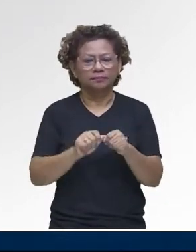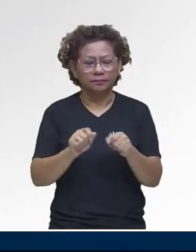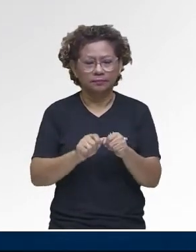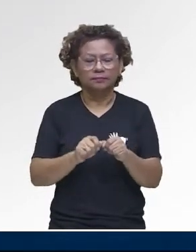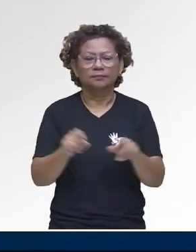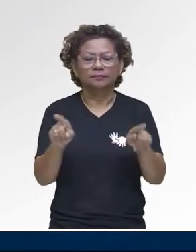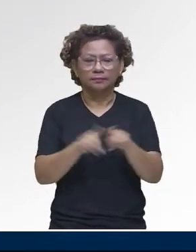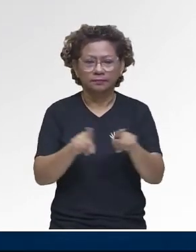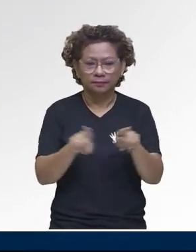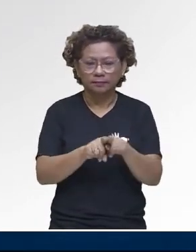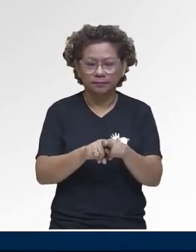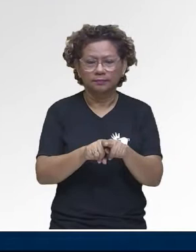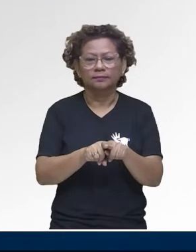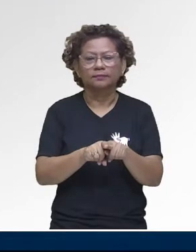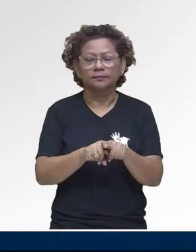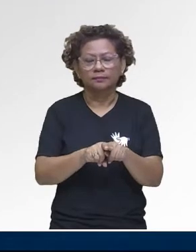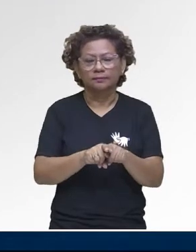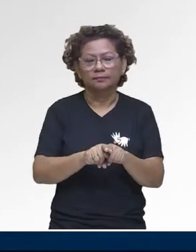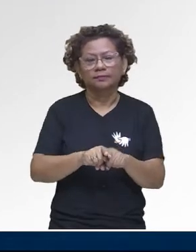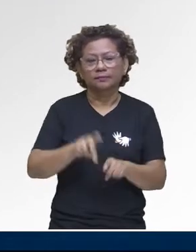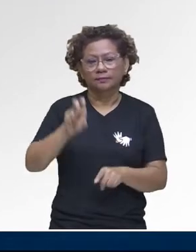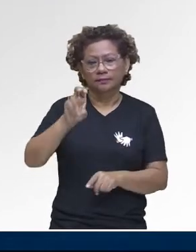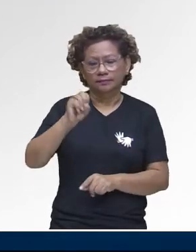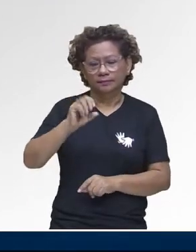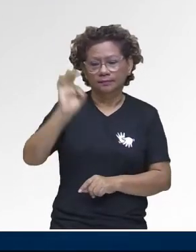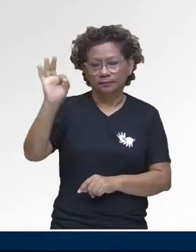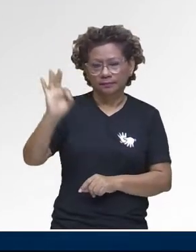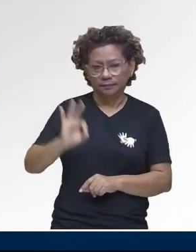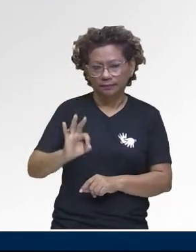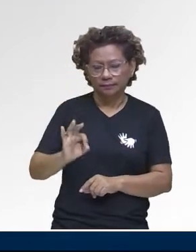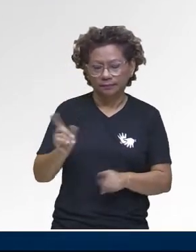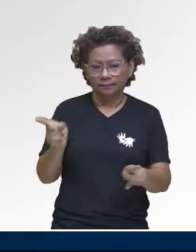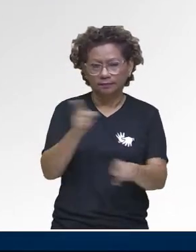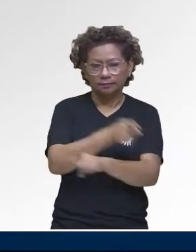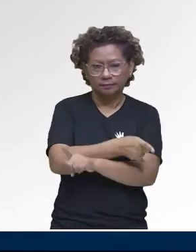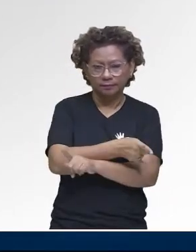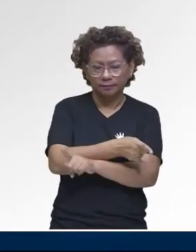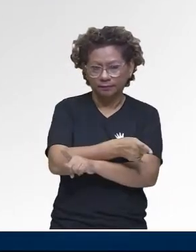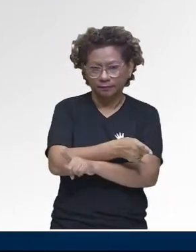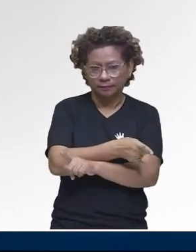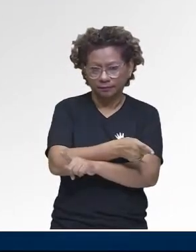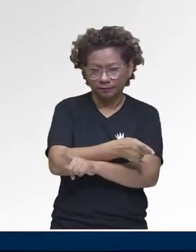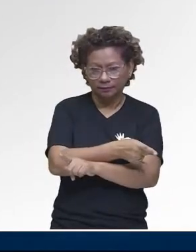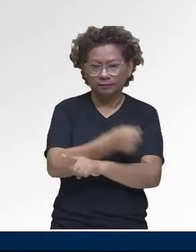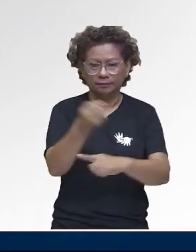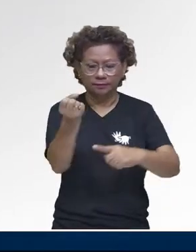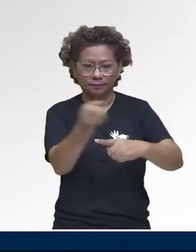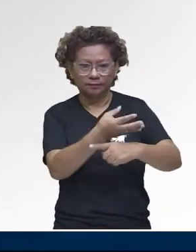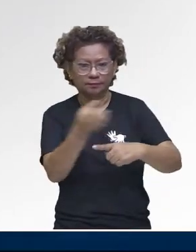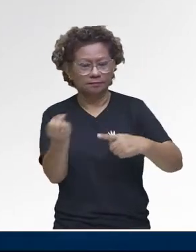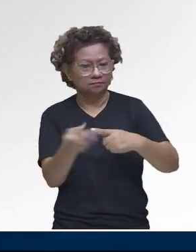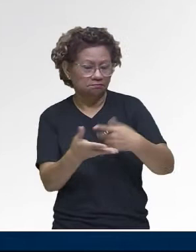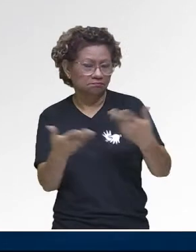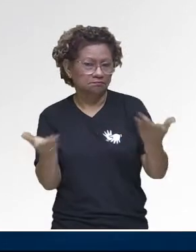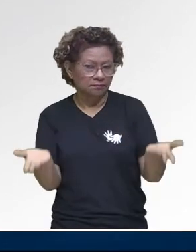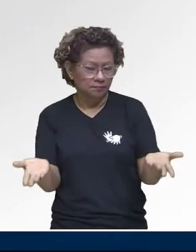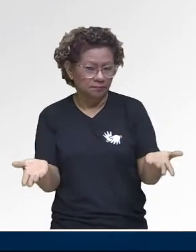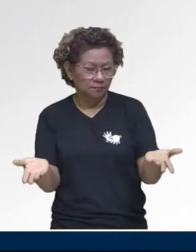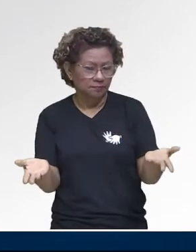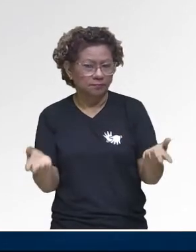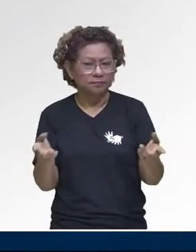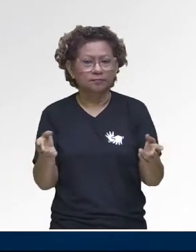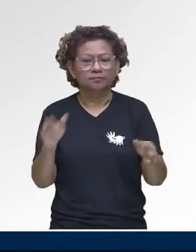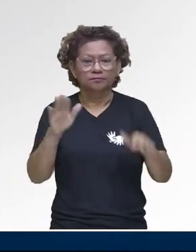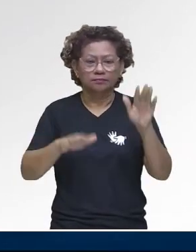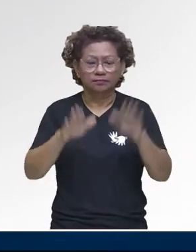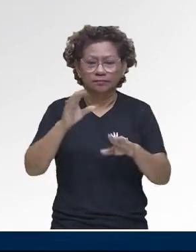também os números decimais em porcentagem, fazendo então o nosso cálculo, ou então fazendo o